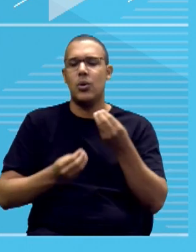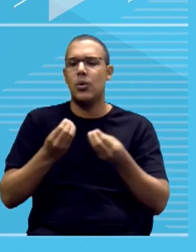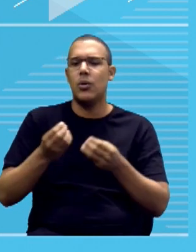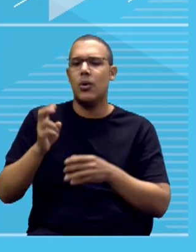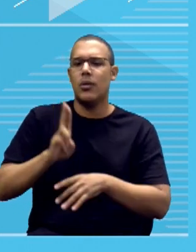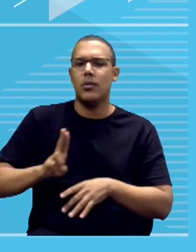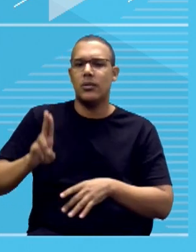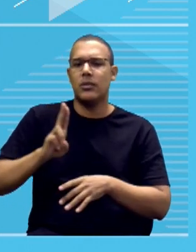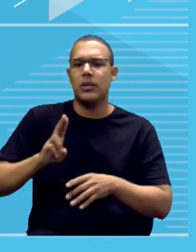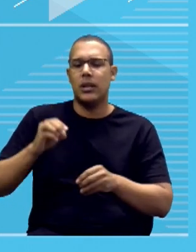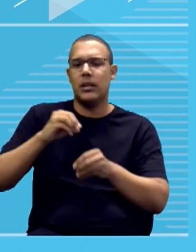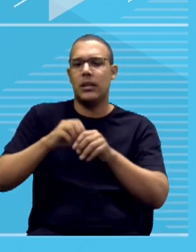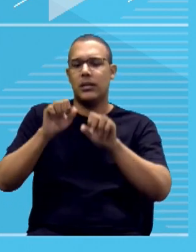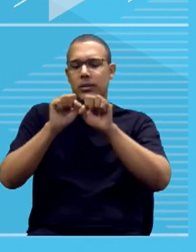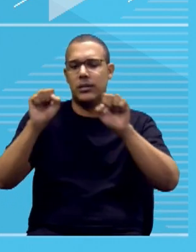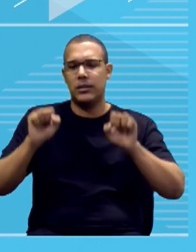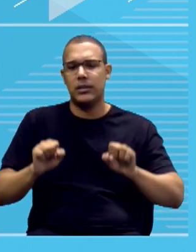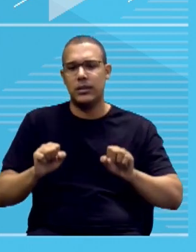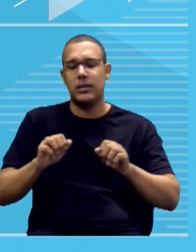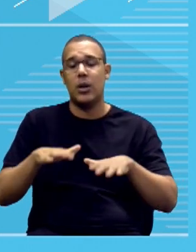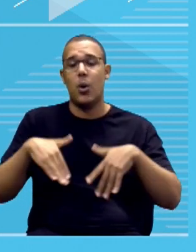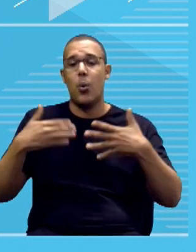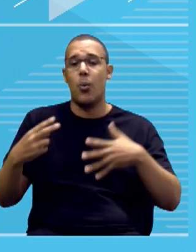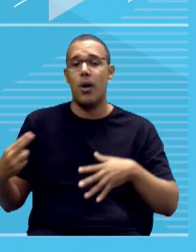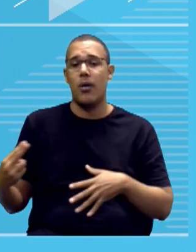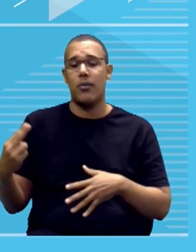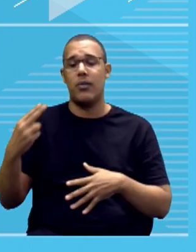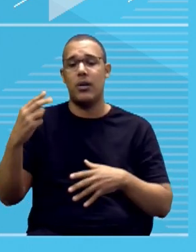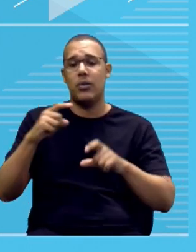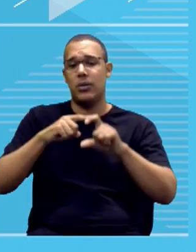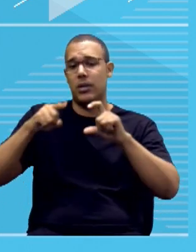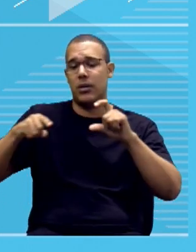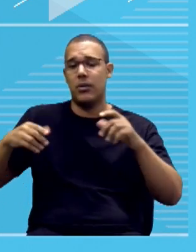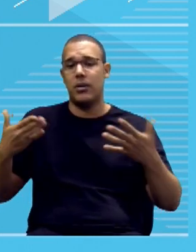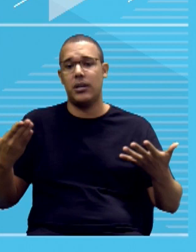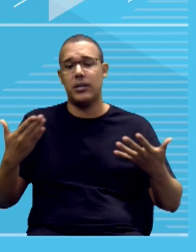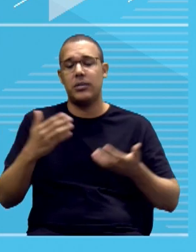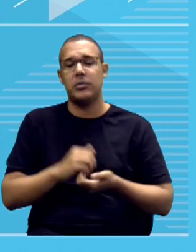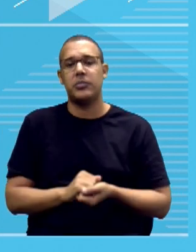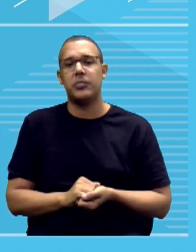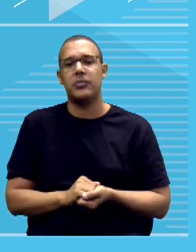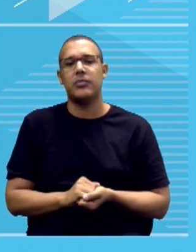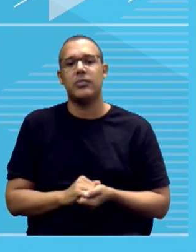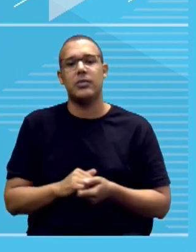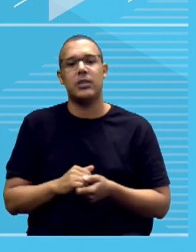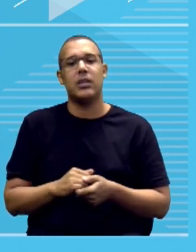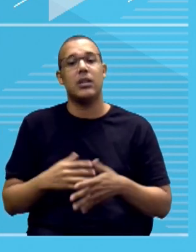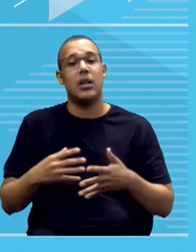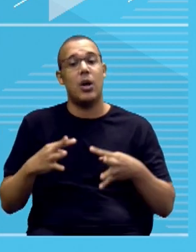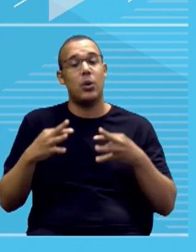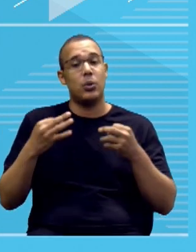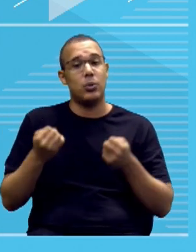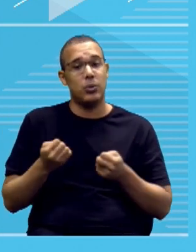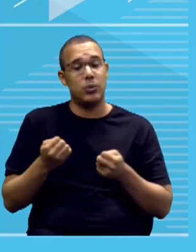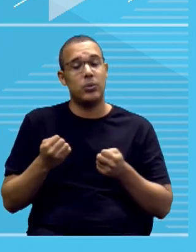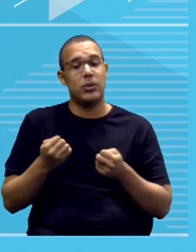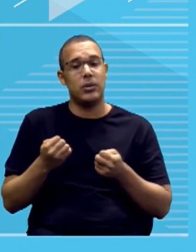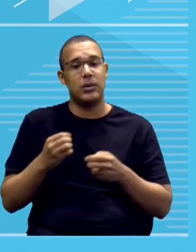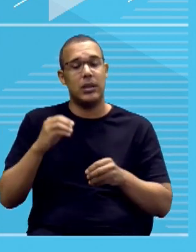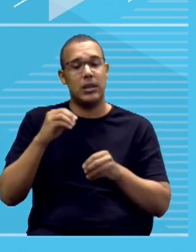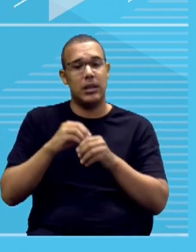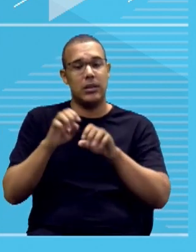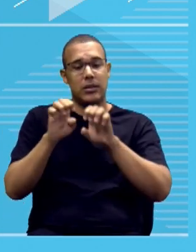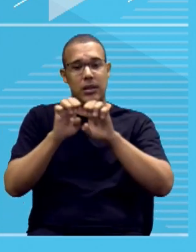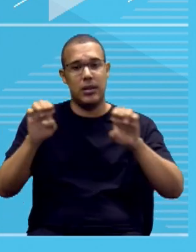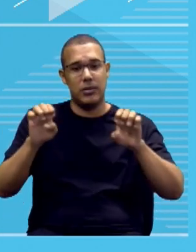corrente ali ao meu sistema? Qual seria o valor da corrente de curto-circuito? Então, tudo isso se baseia dentro dessa